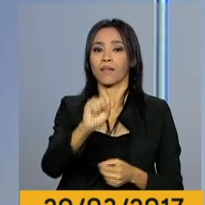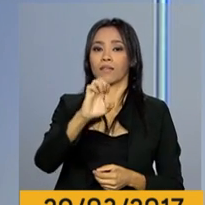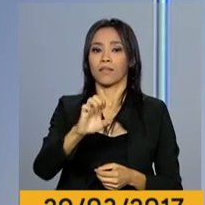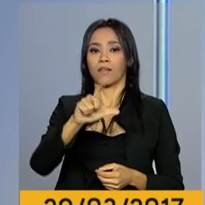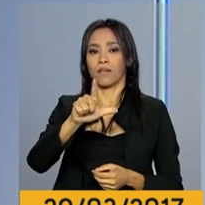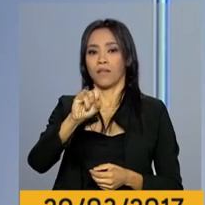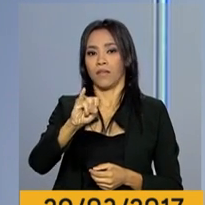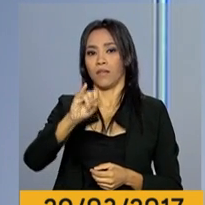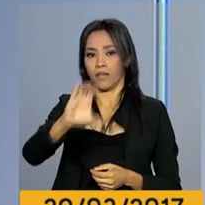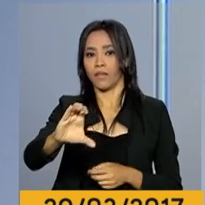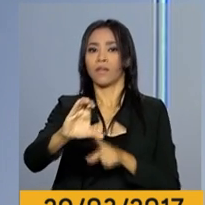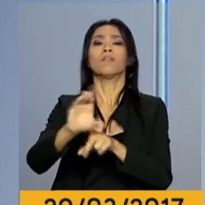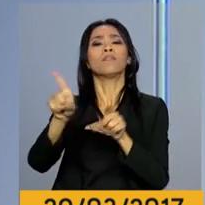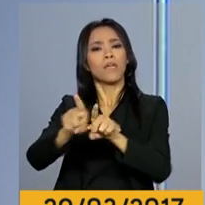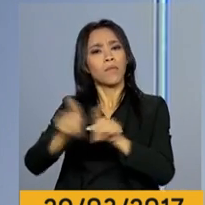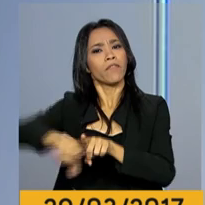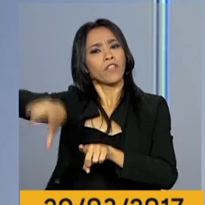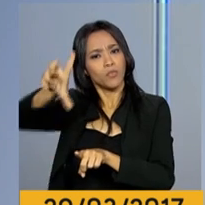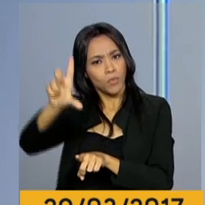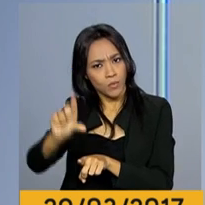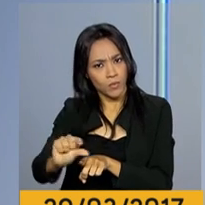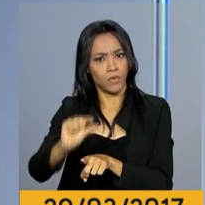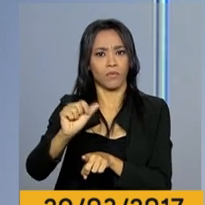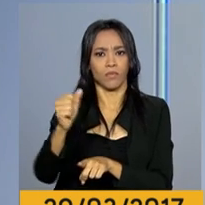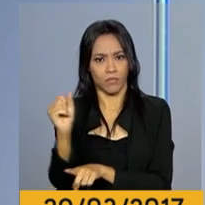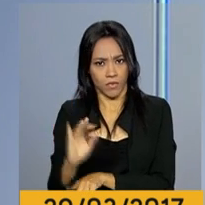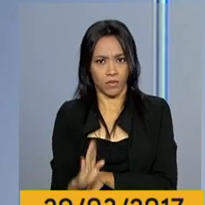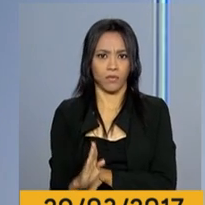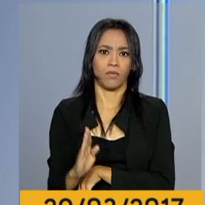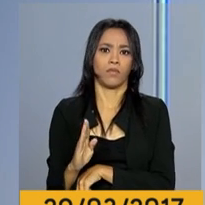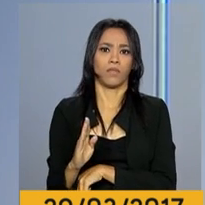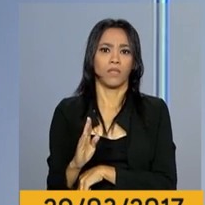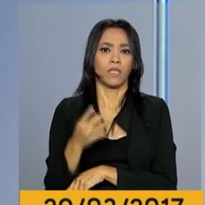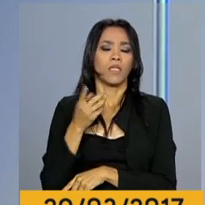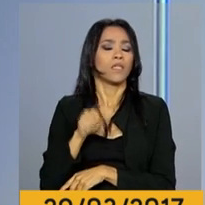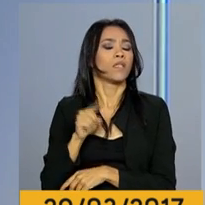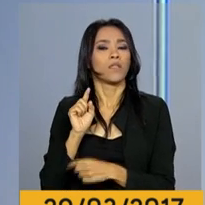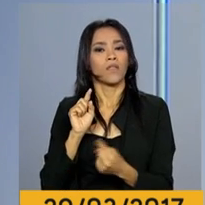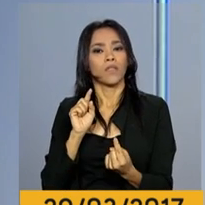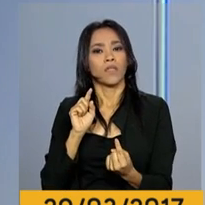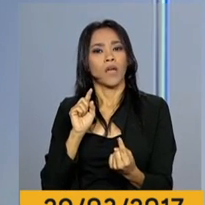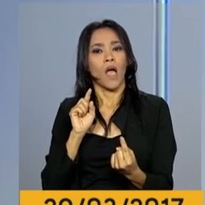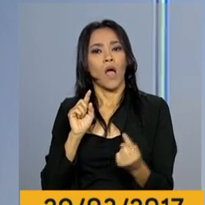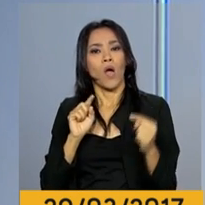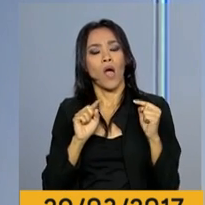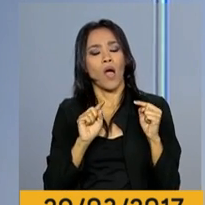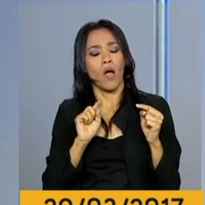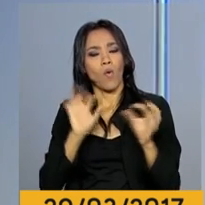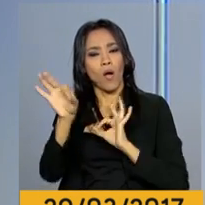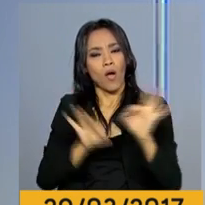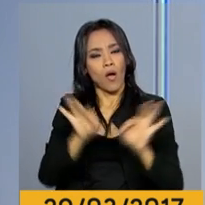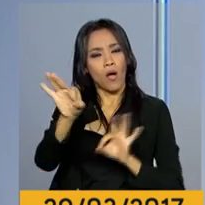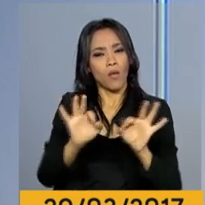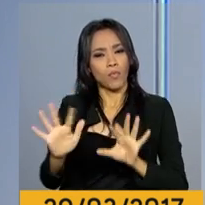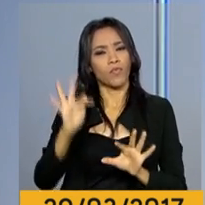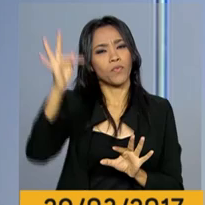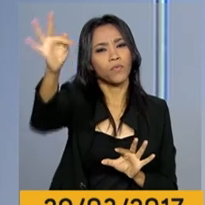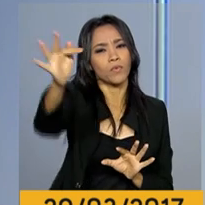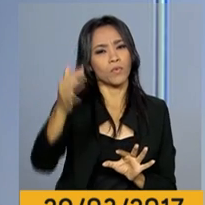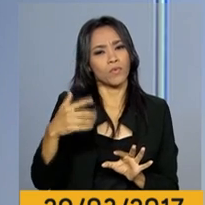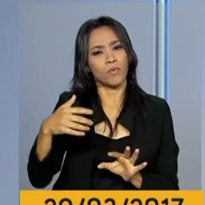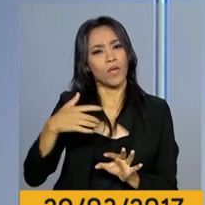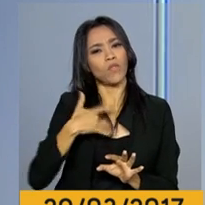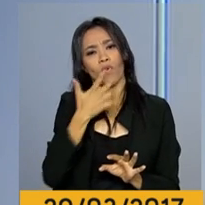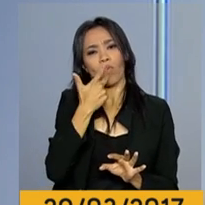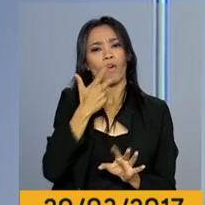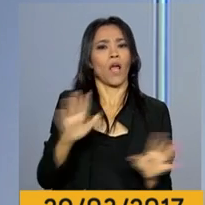também substancialmente ea projeção eu não quero falar muito disso porque não pode